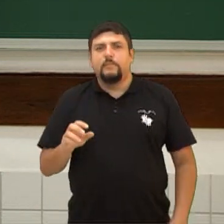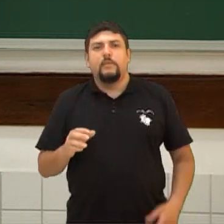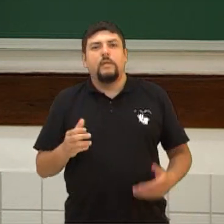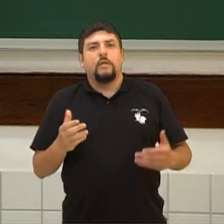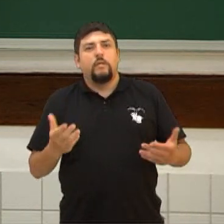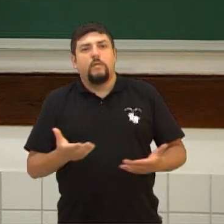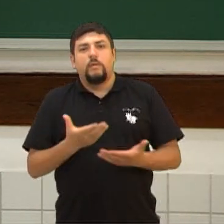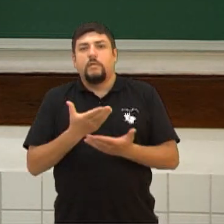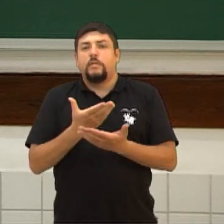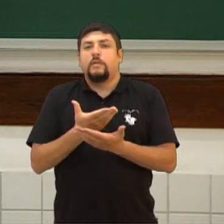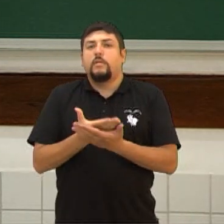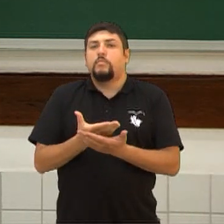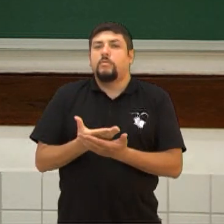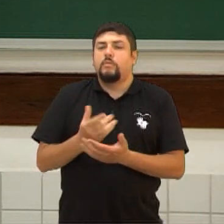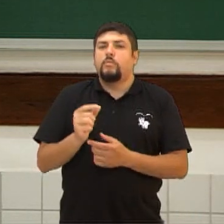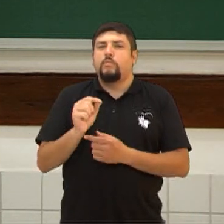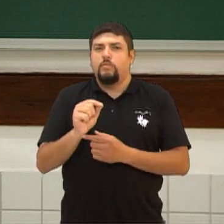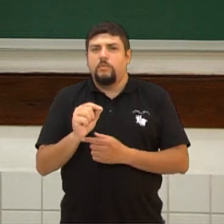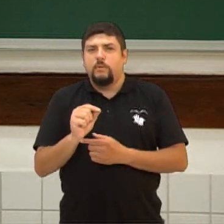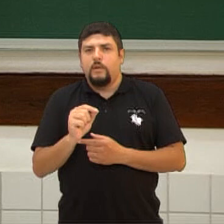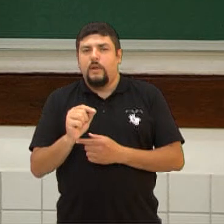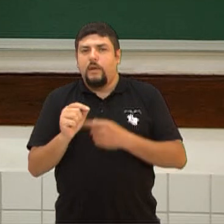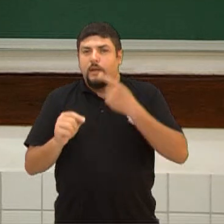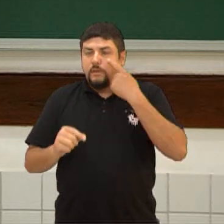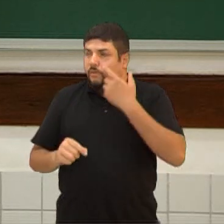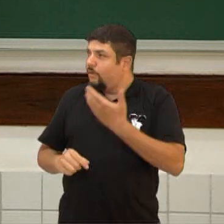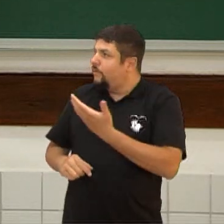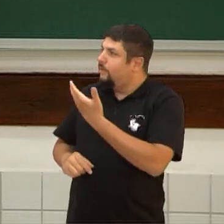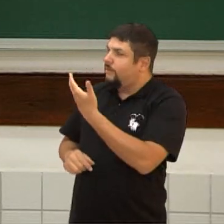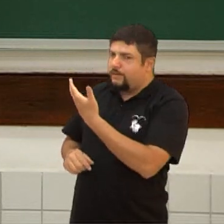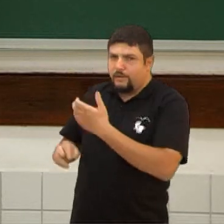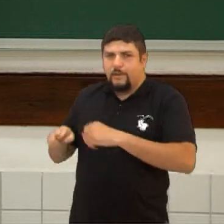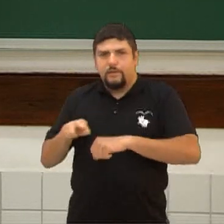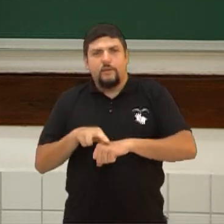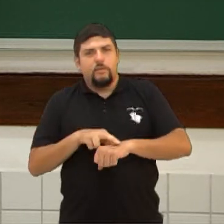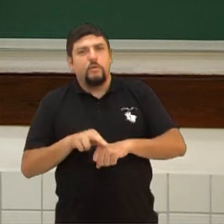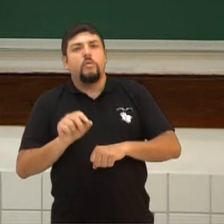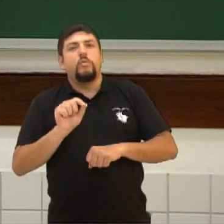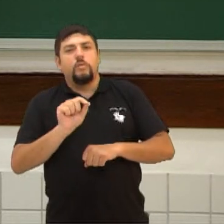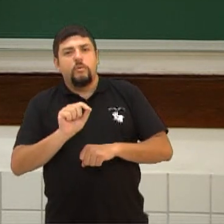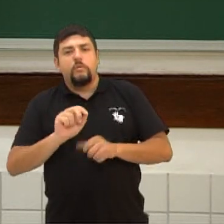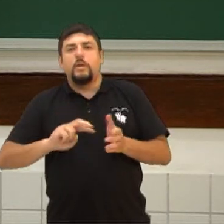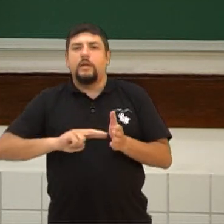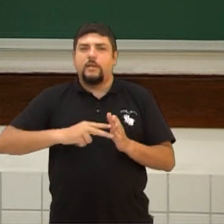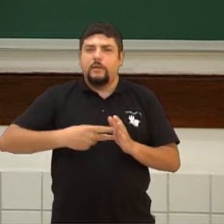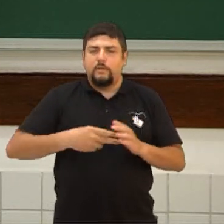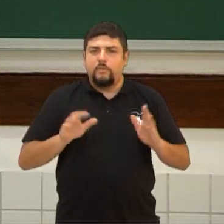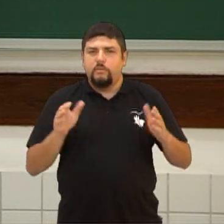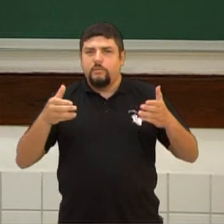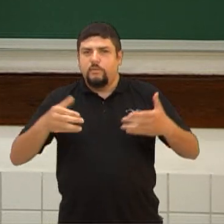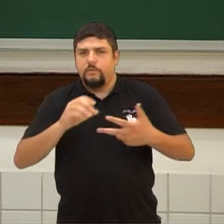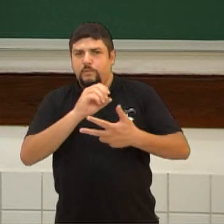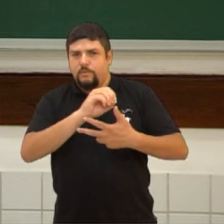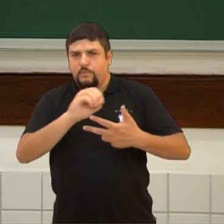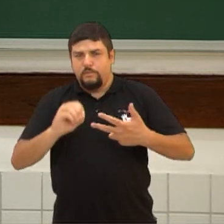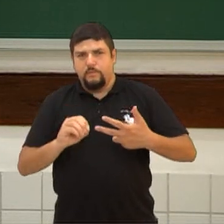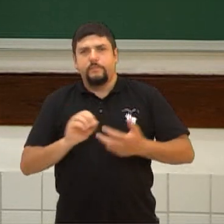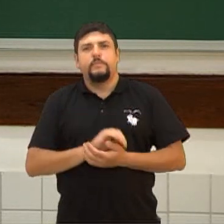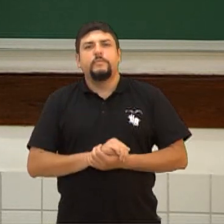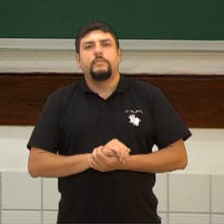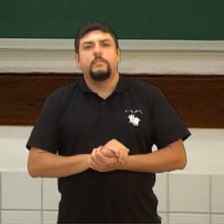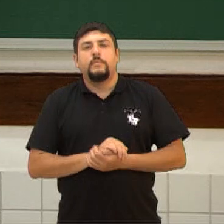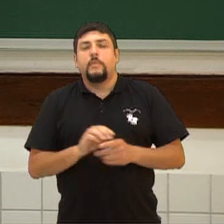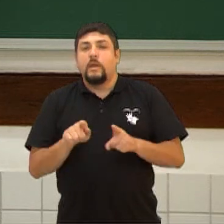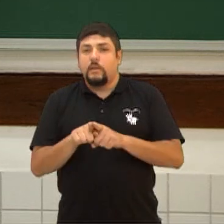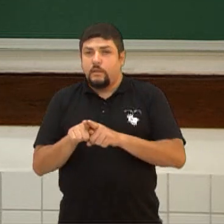aula da nossa tela roxa aqui, né? Focando no Enem, focando nas questões do Enem. E eu tenho trazido para vocês